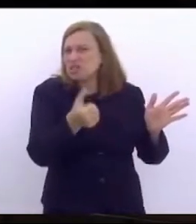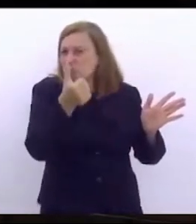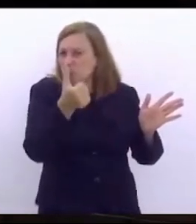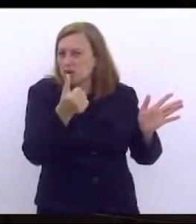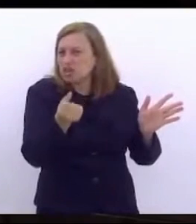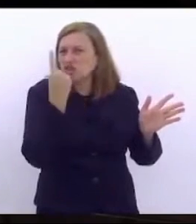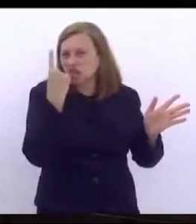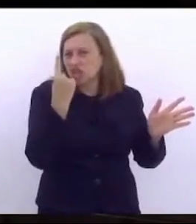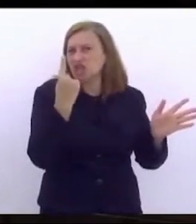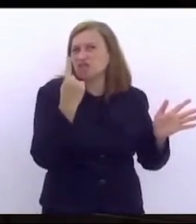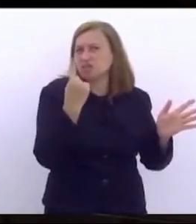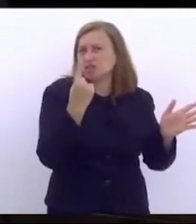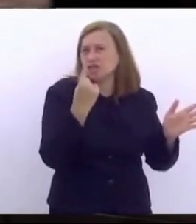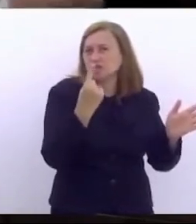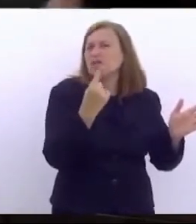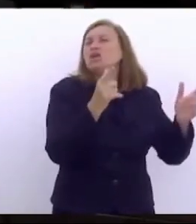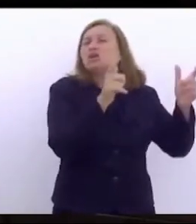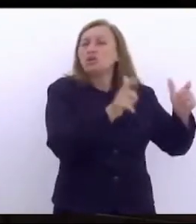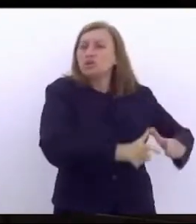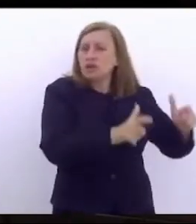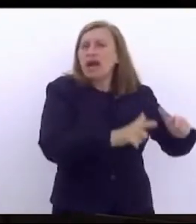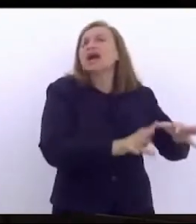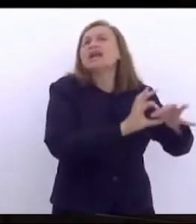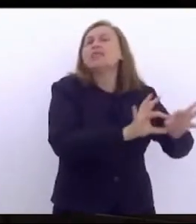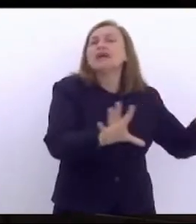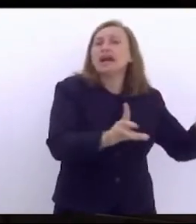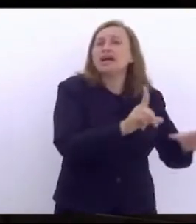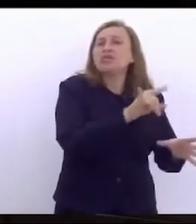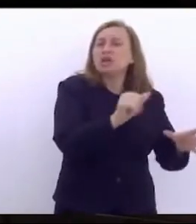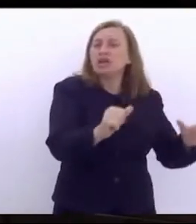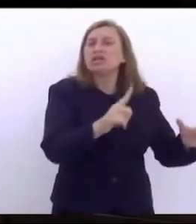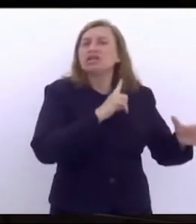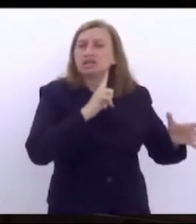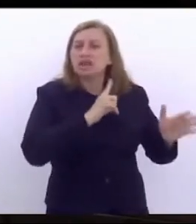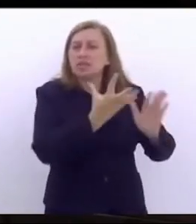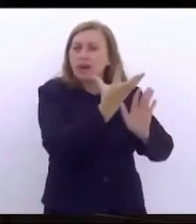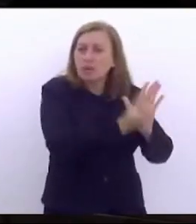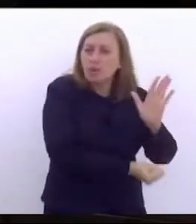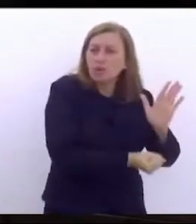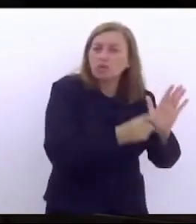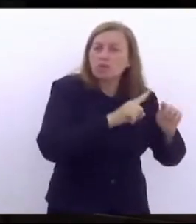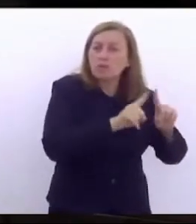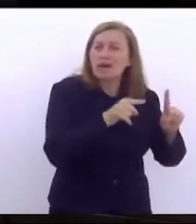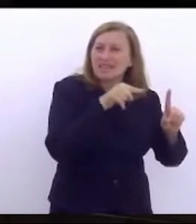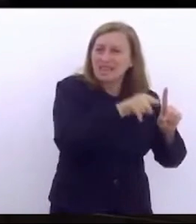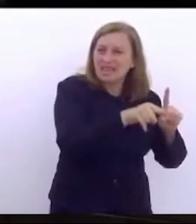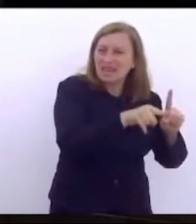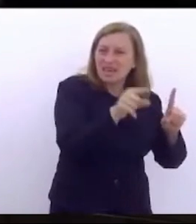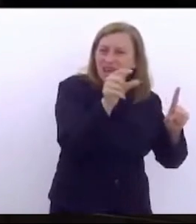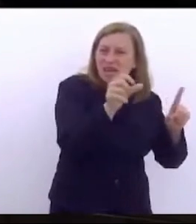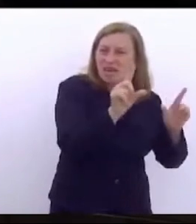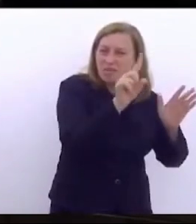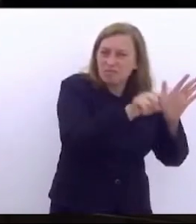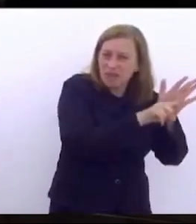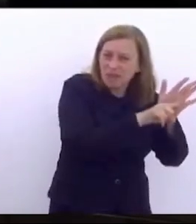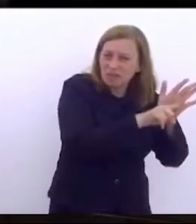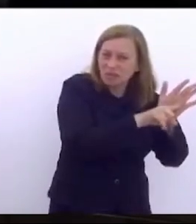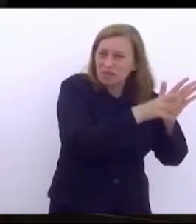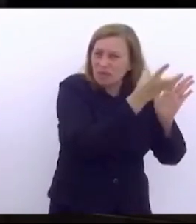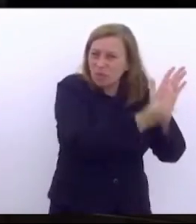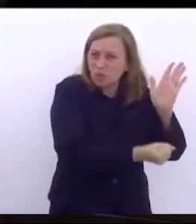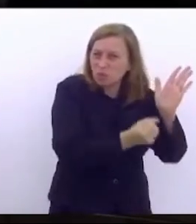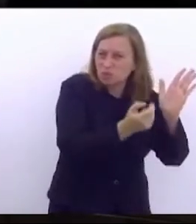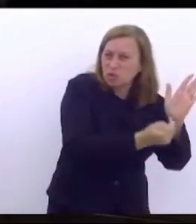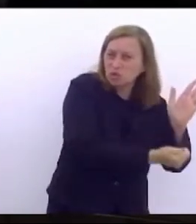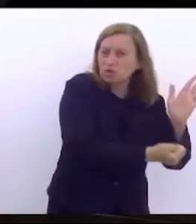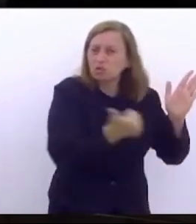é estranho. É legalizado, tem muitas clínicas, né? E abortam mais do que aqui, que é perigoso, né? Que